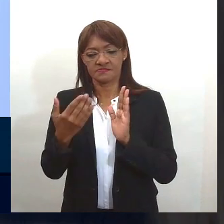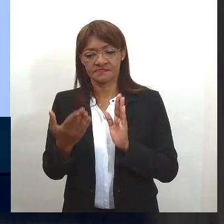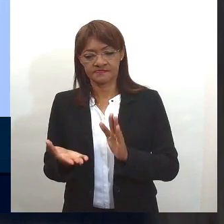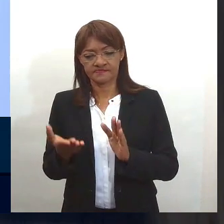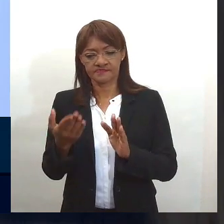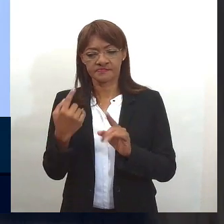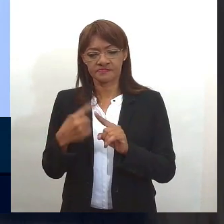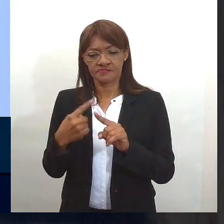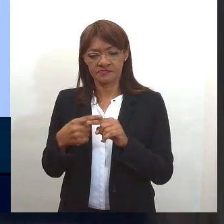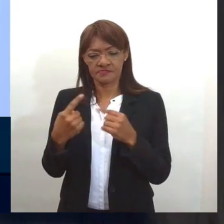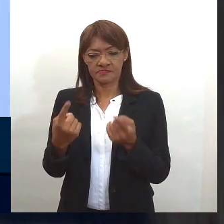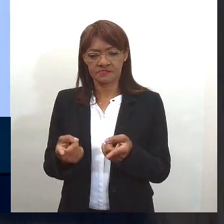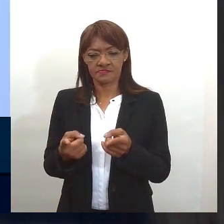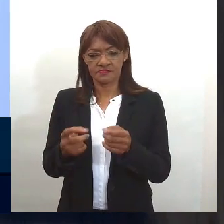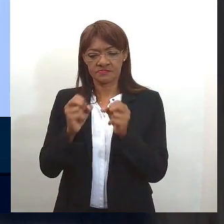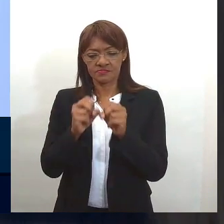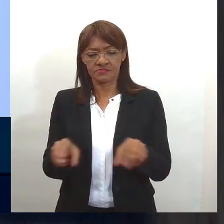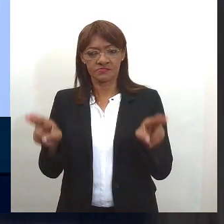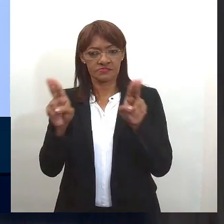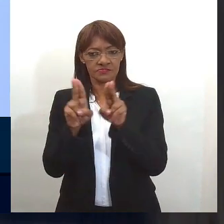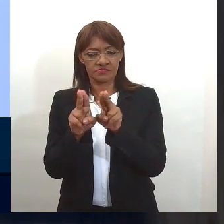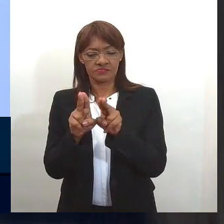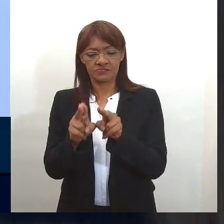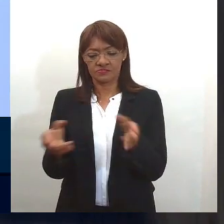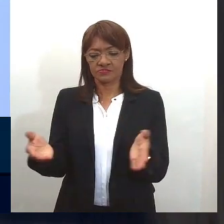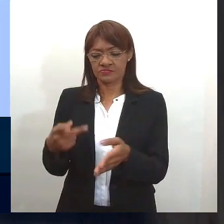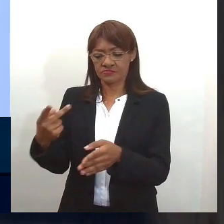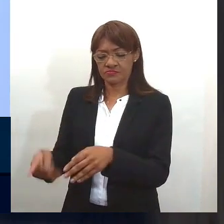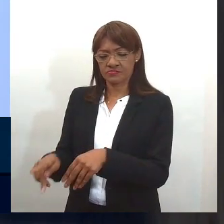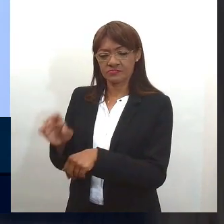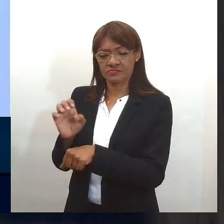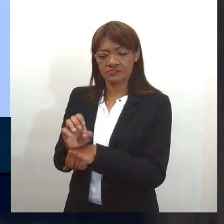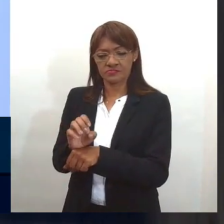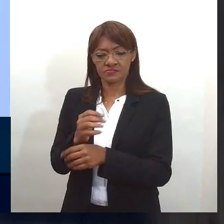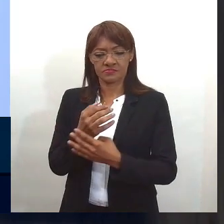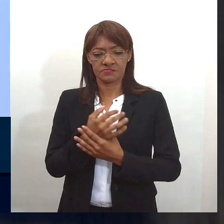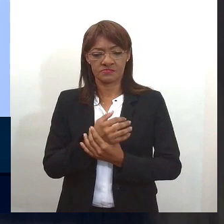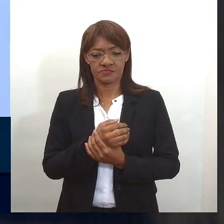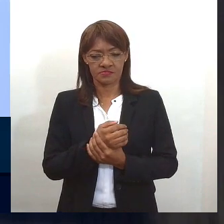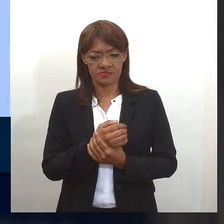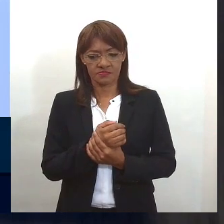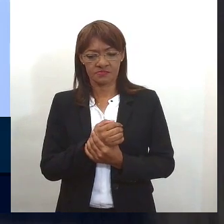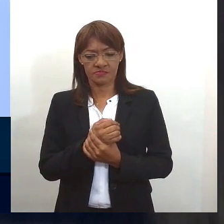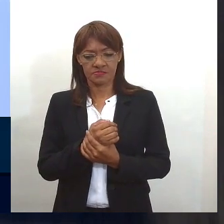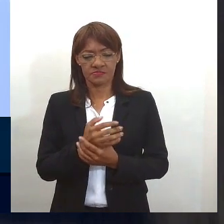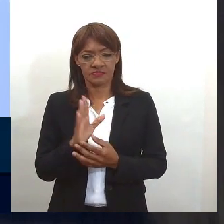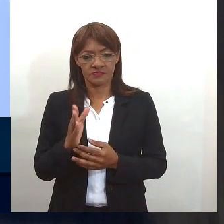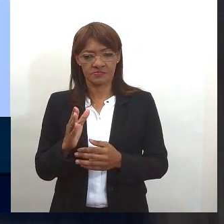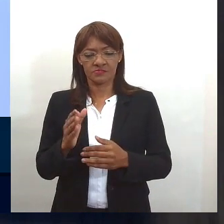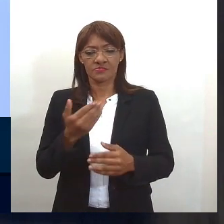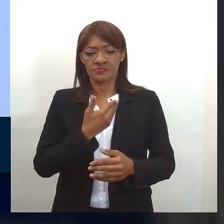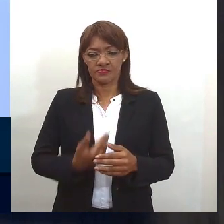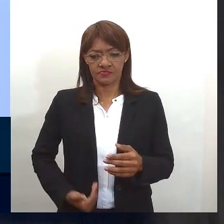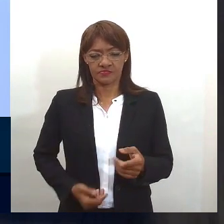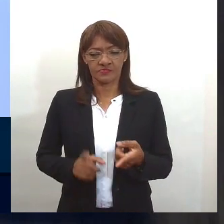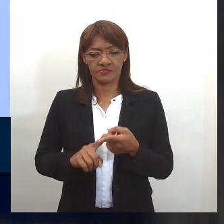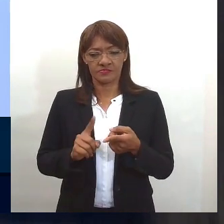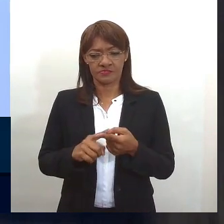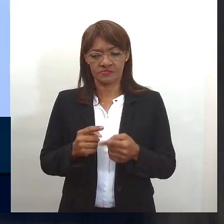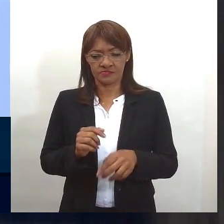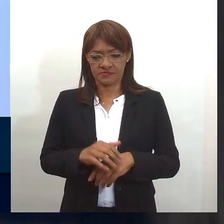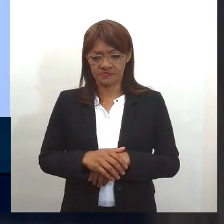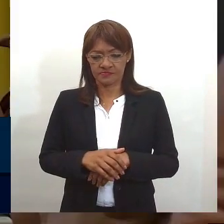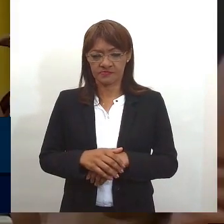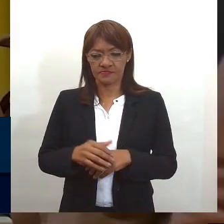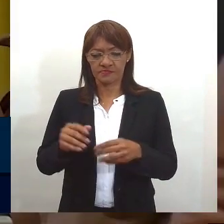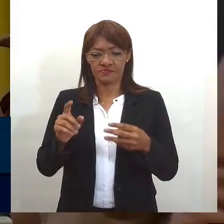está ficando no Estado. Então, foi uma ação do governo também. E o ITCMD foi uma lei que